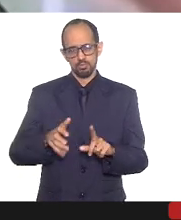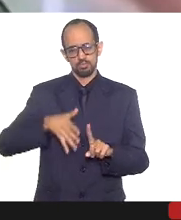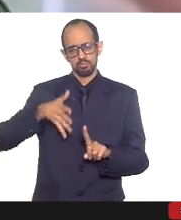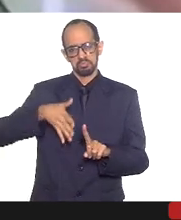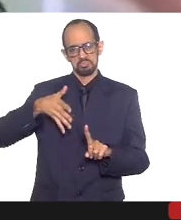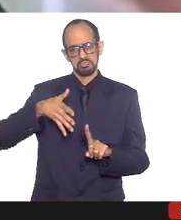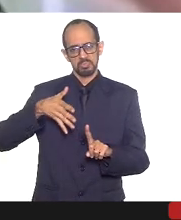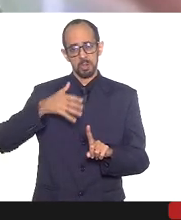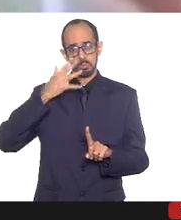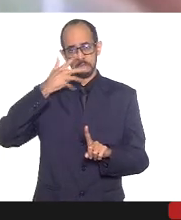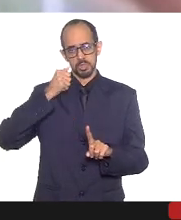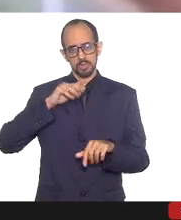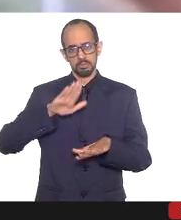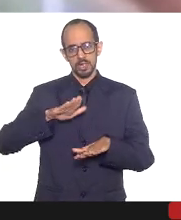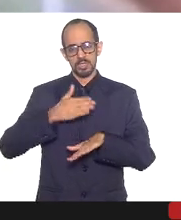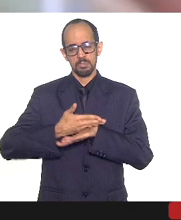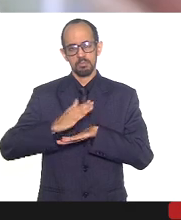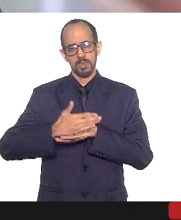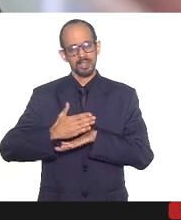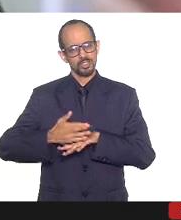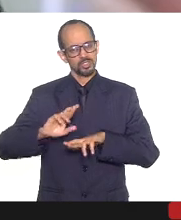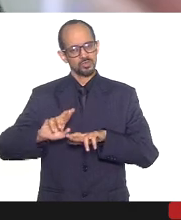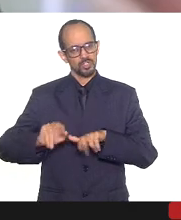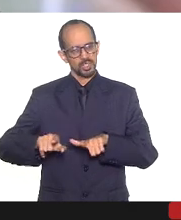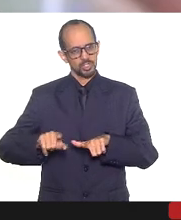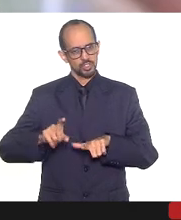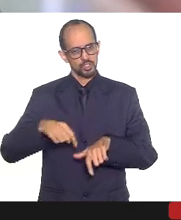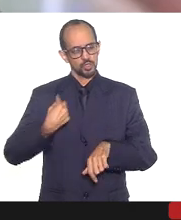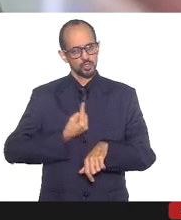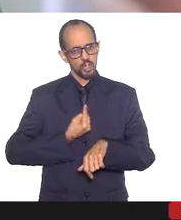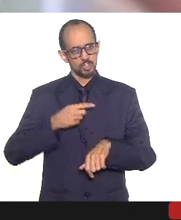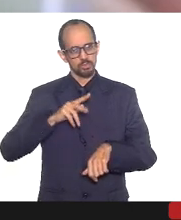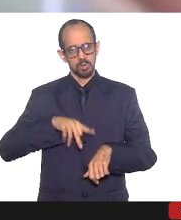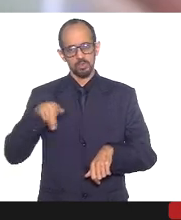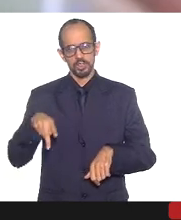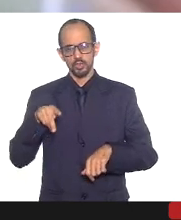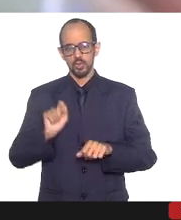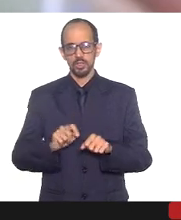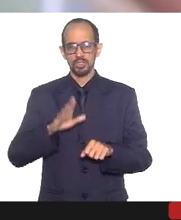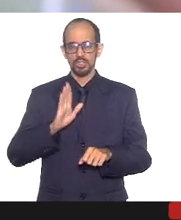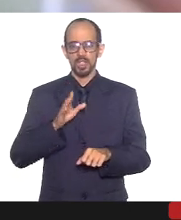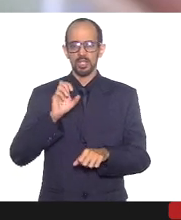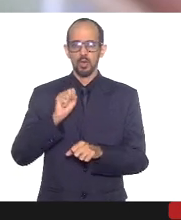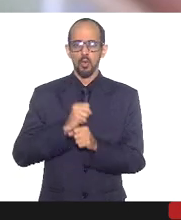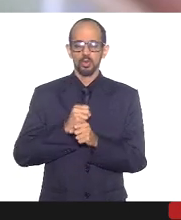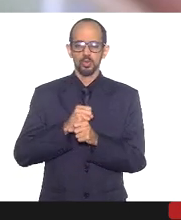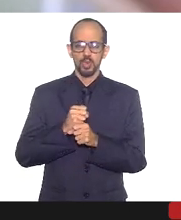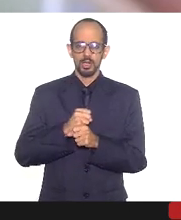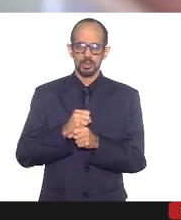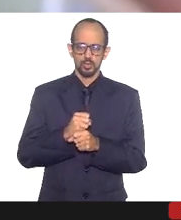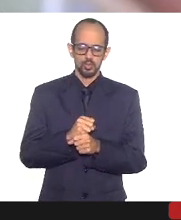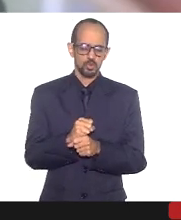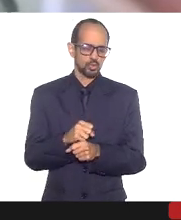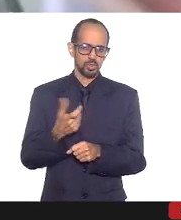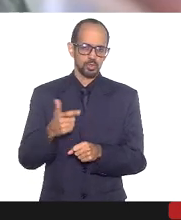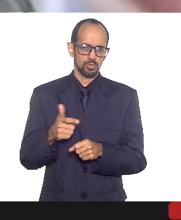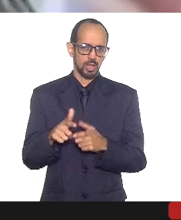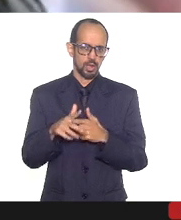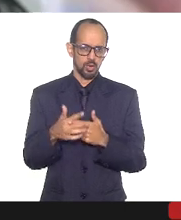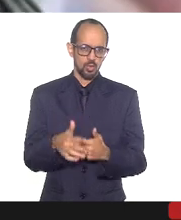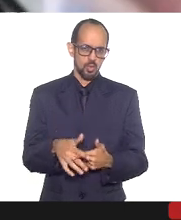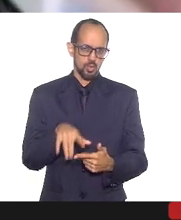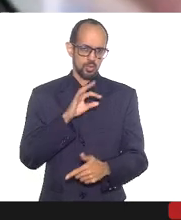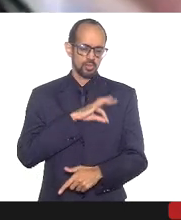vezes, mas a prática é bem diferente. Realmente, os nossos professores estão há 8 anos, né, sem reposição,